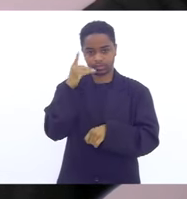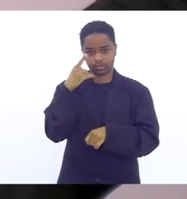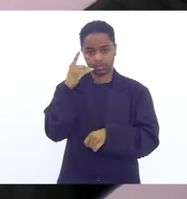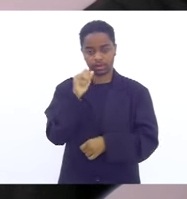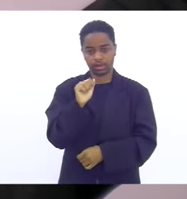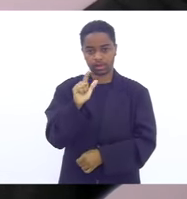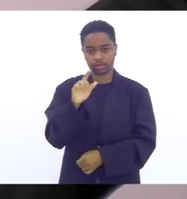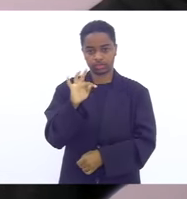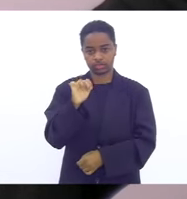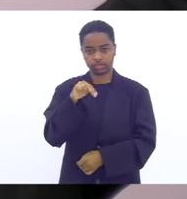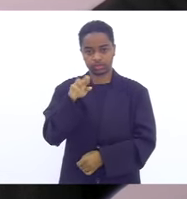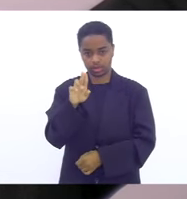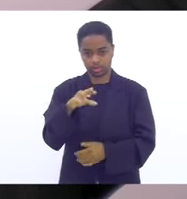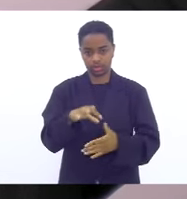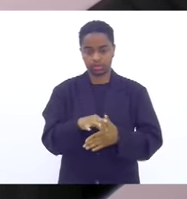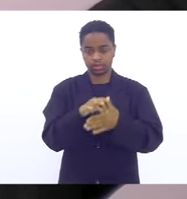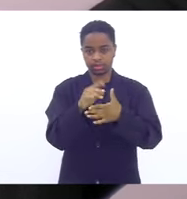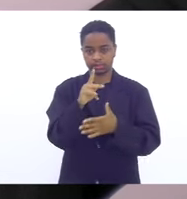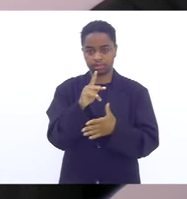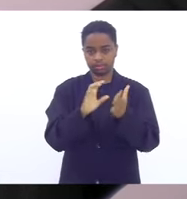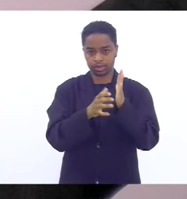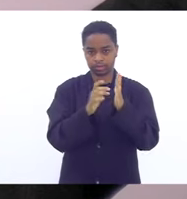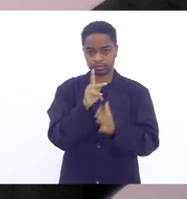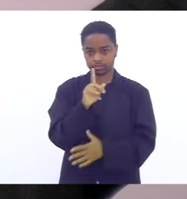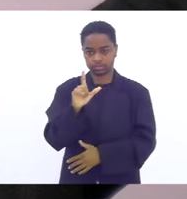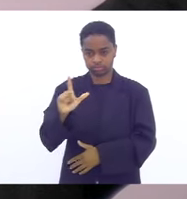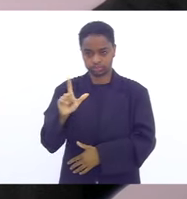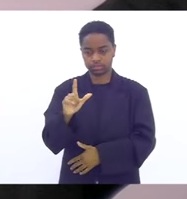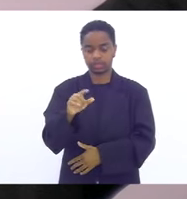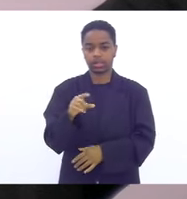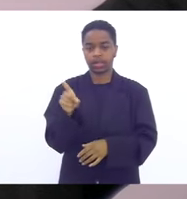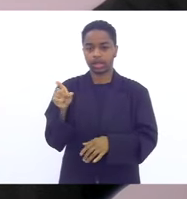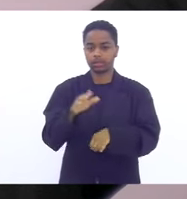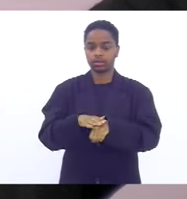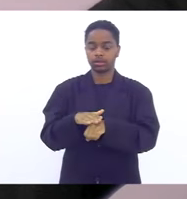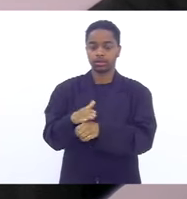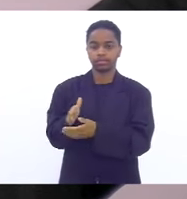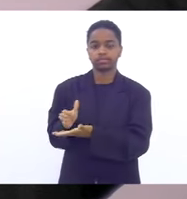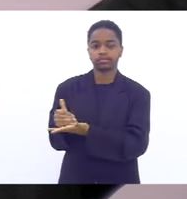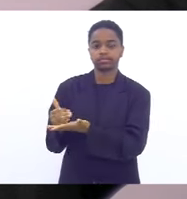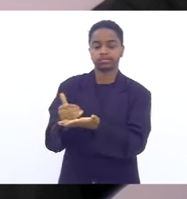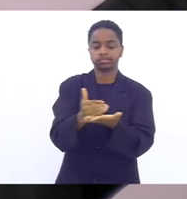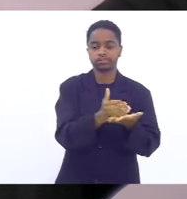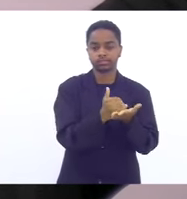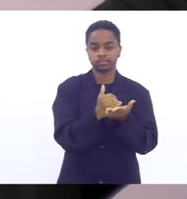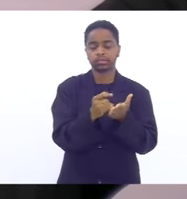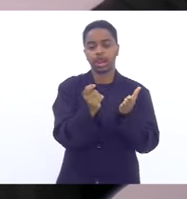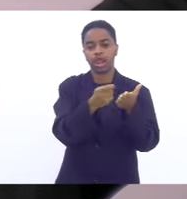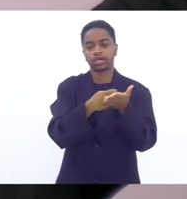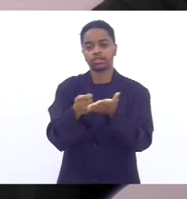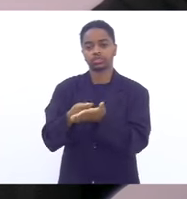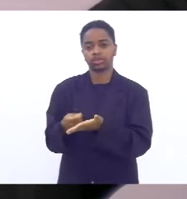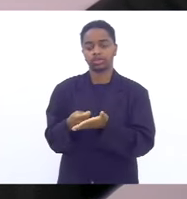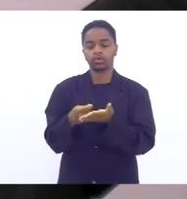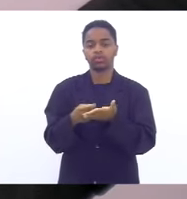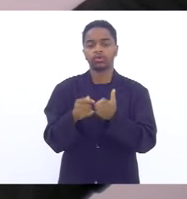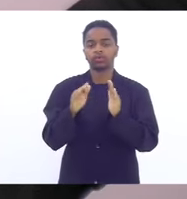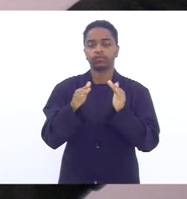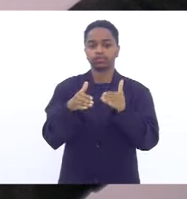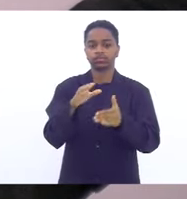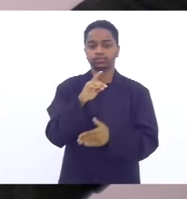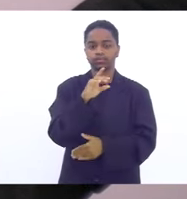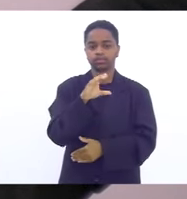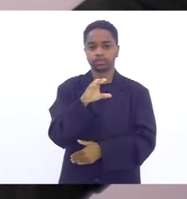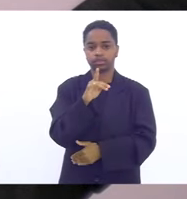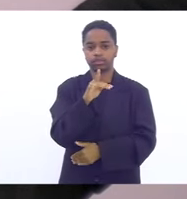está em Brasília nesse momento, mas é o autor, colhendo as assinaturas lá necessárias para a CPI da Energia. E também, assim